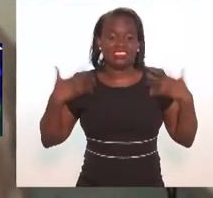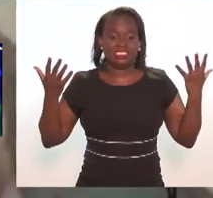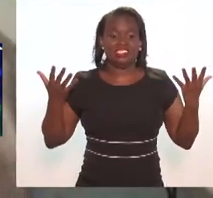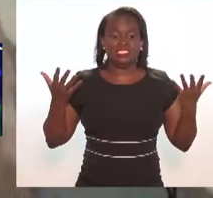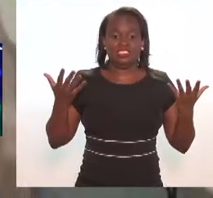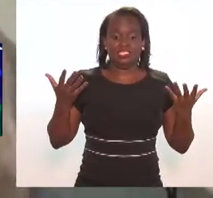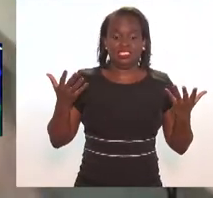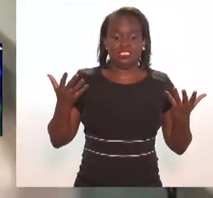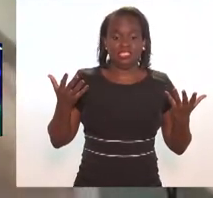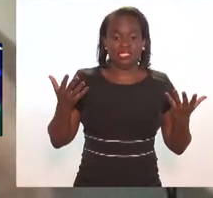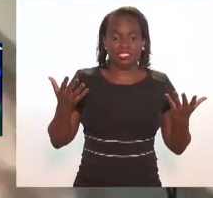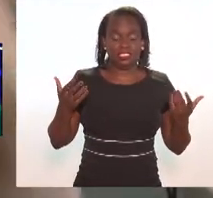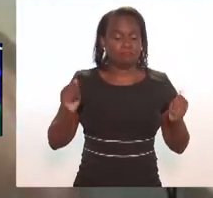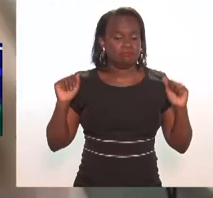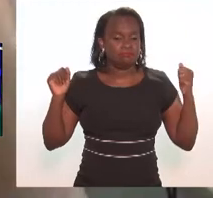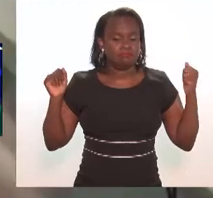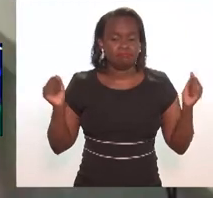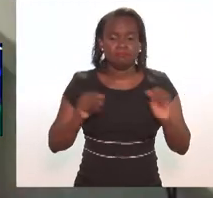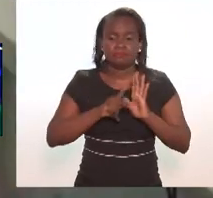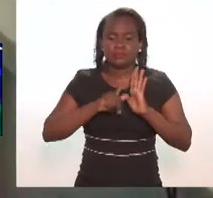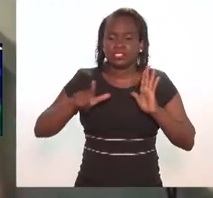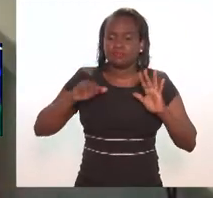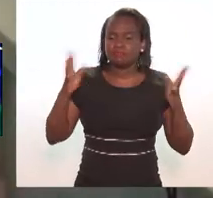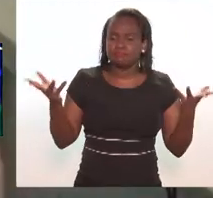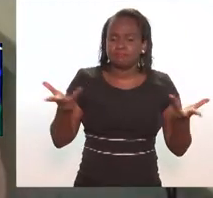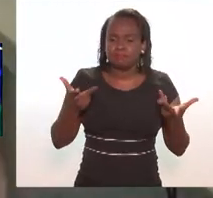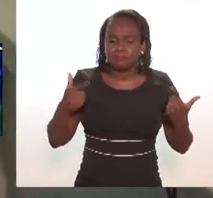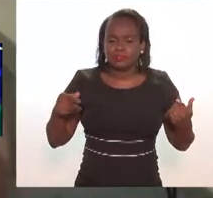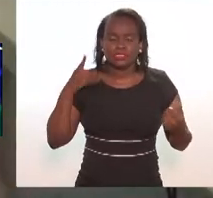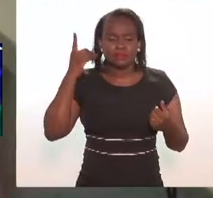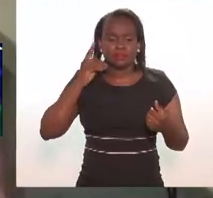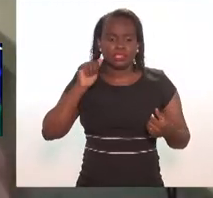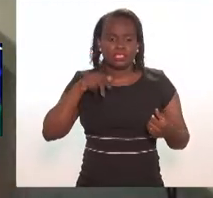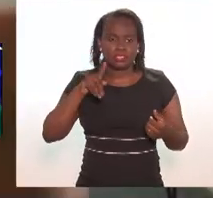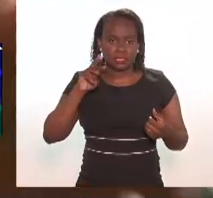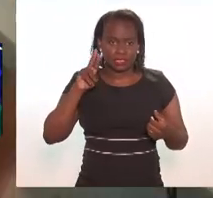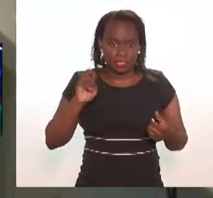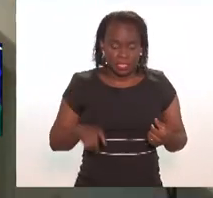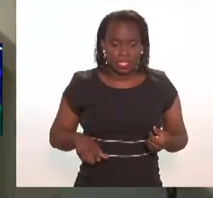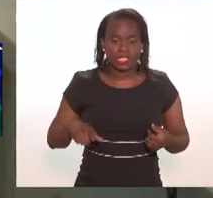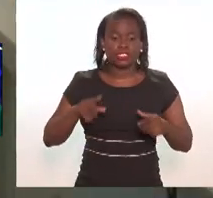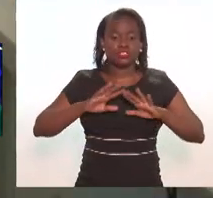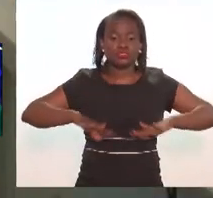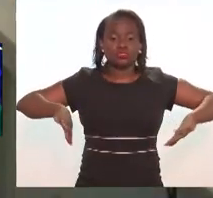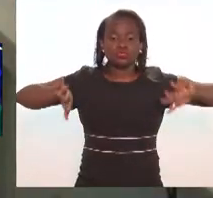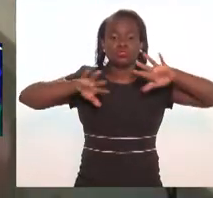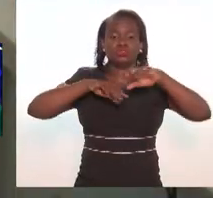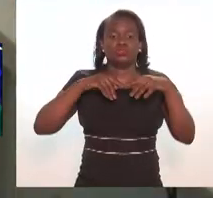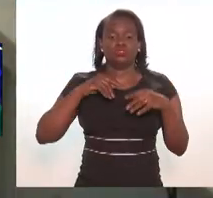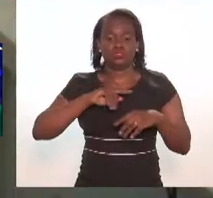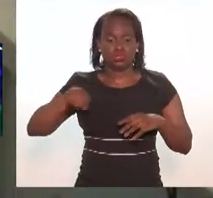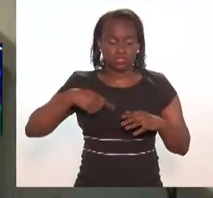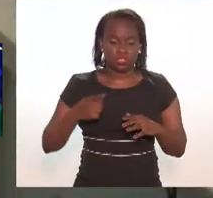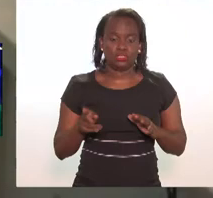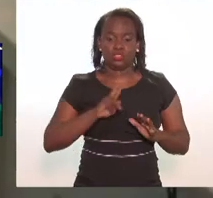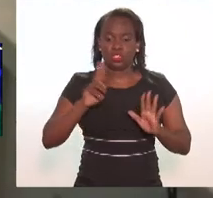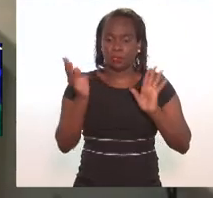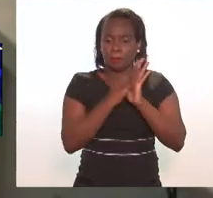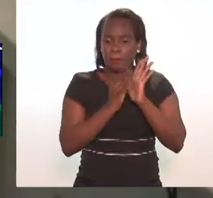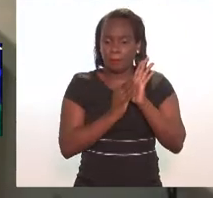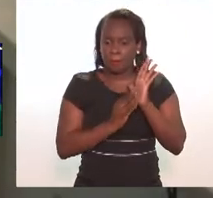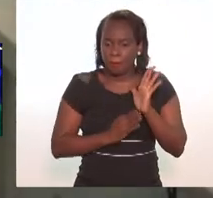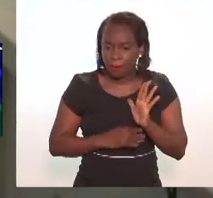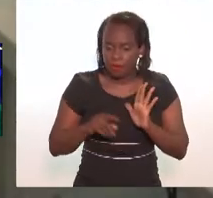efusivamente um brilhante projeto do deputado André Ciliano, que todos nós nos tornamos